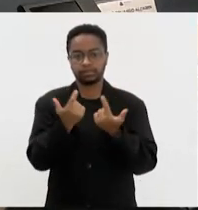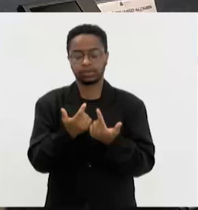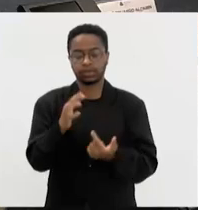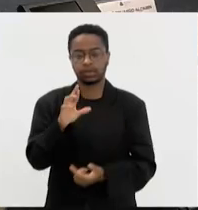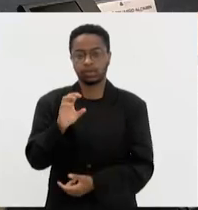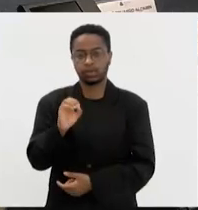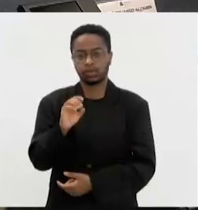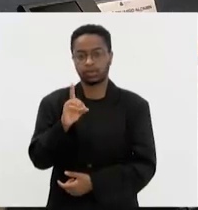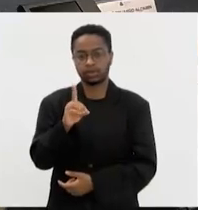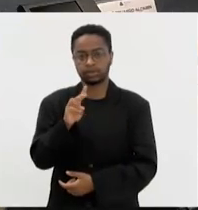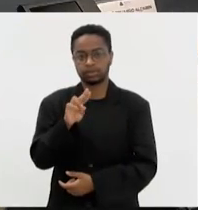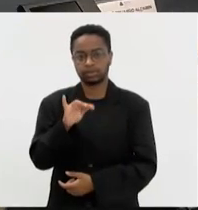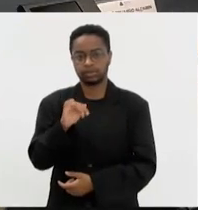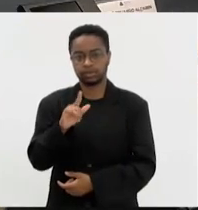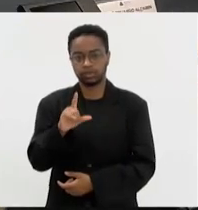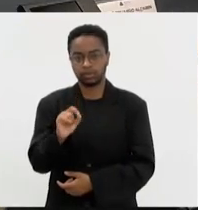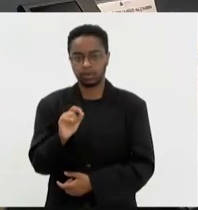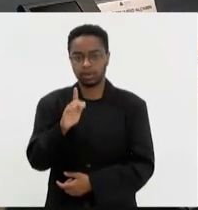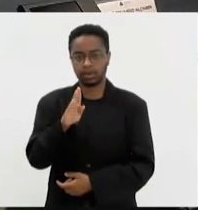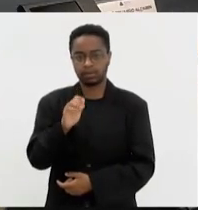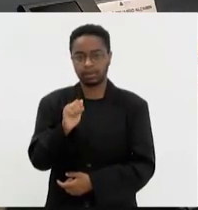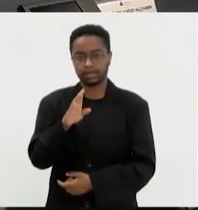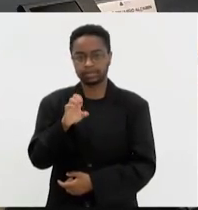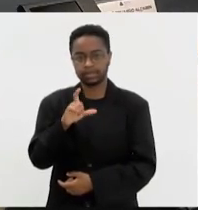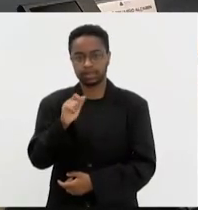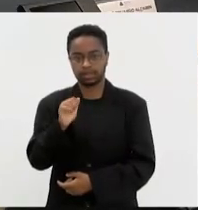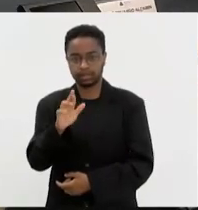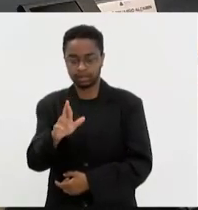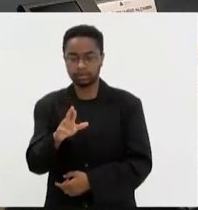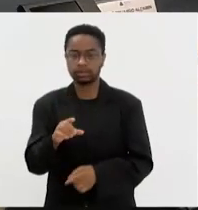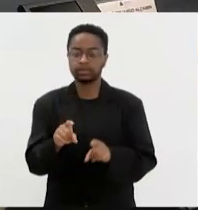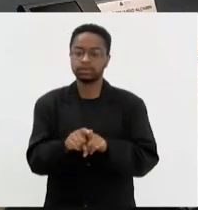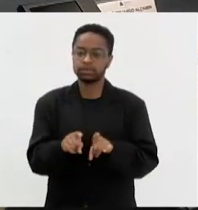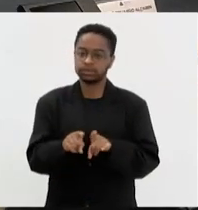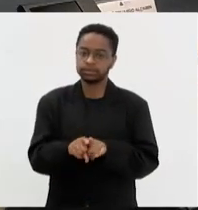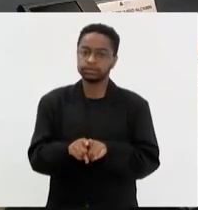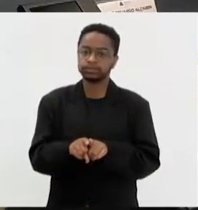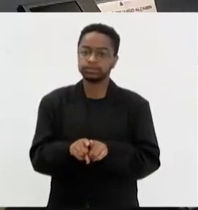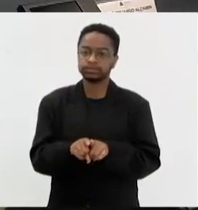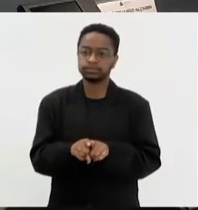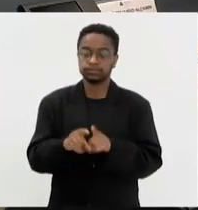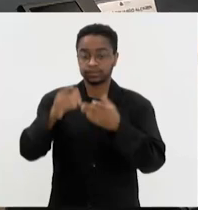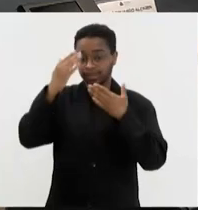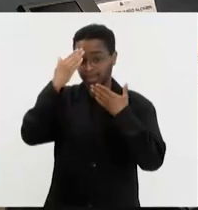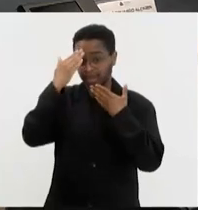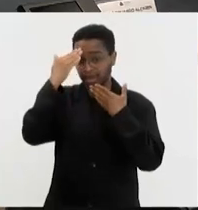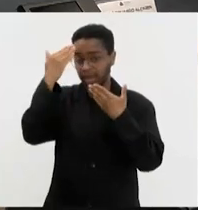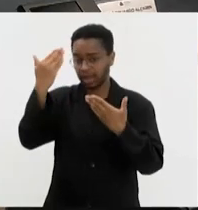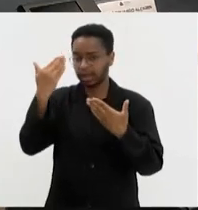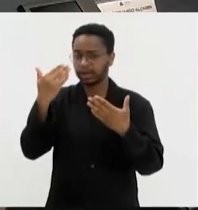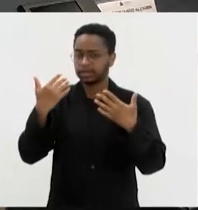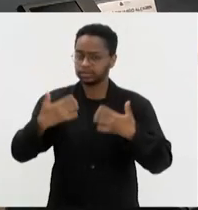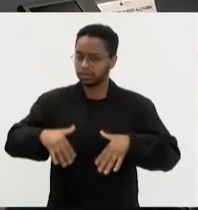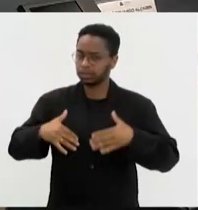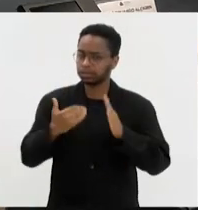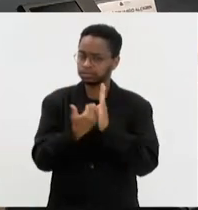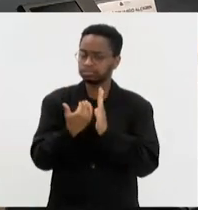Bacelar Deputado Rodrigo Bacelar já agradecendo muitíssimo